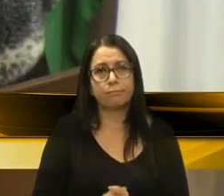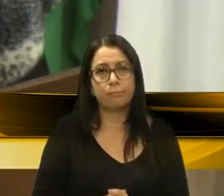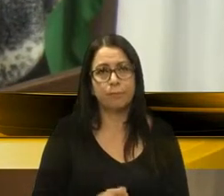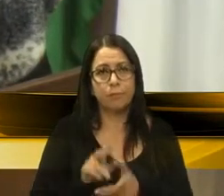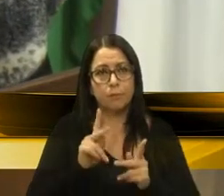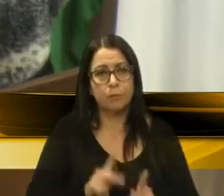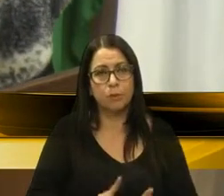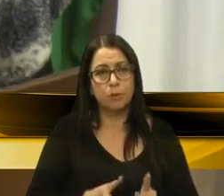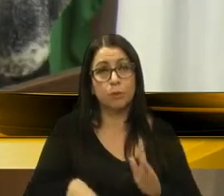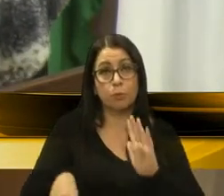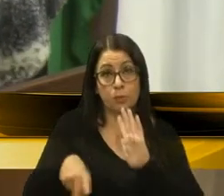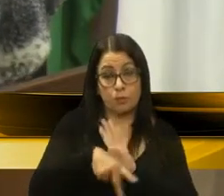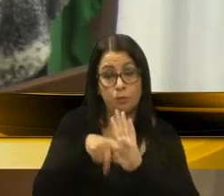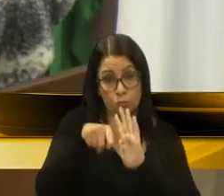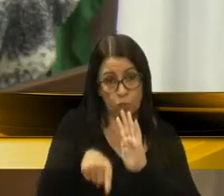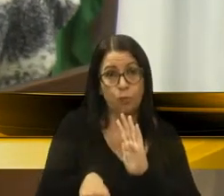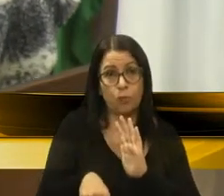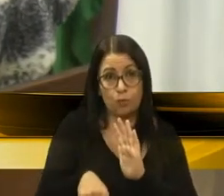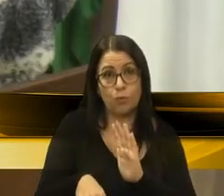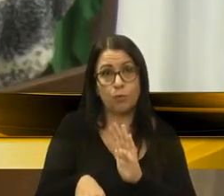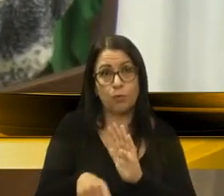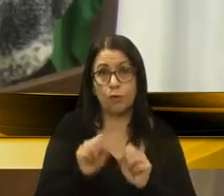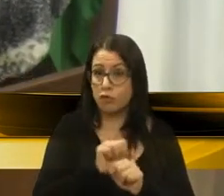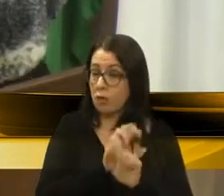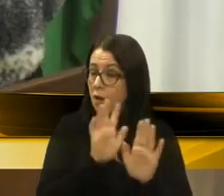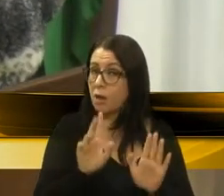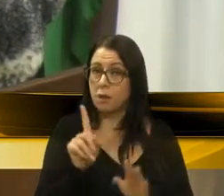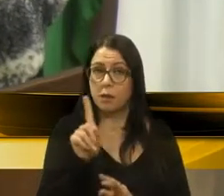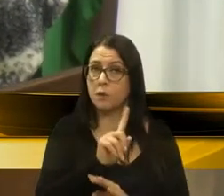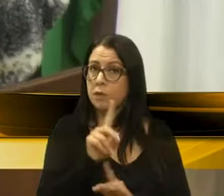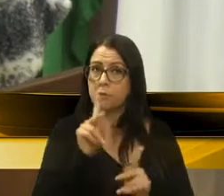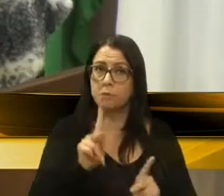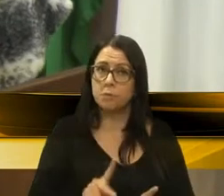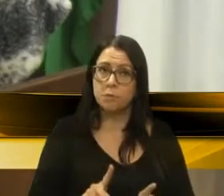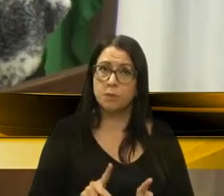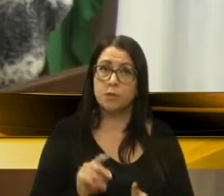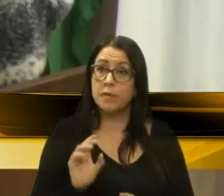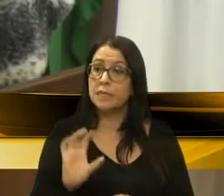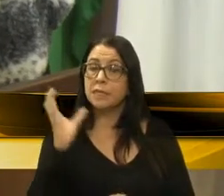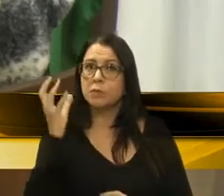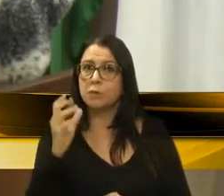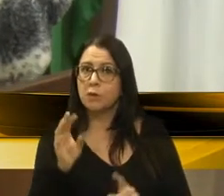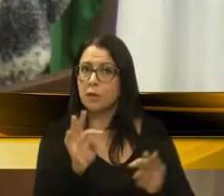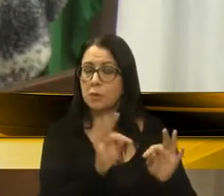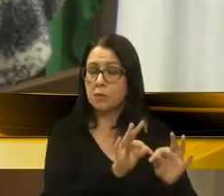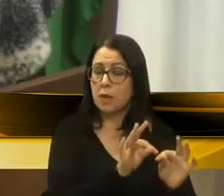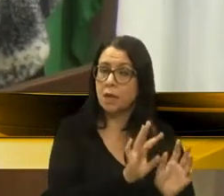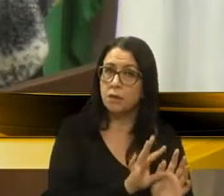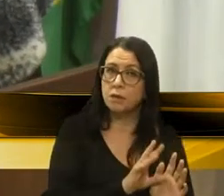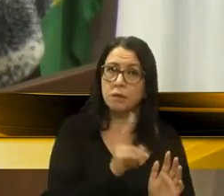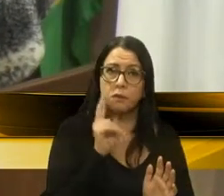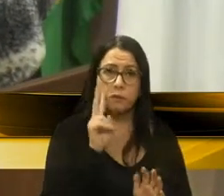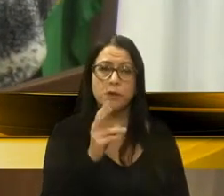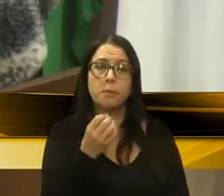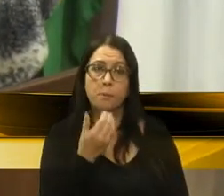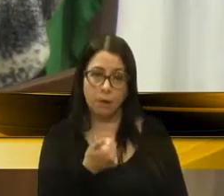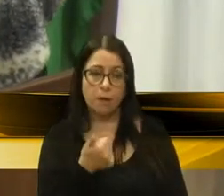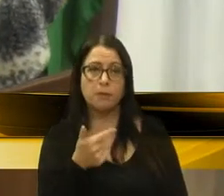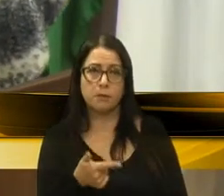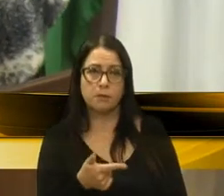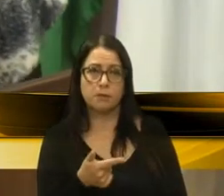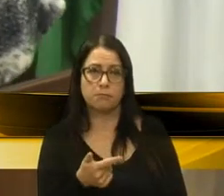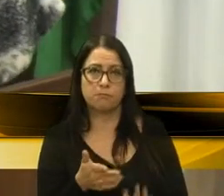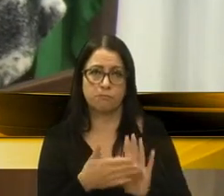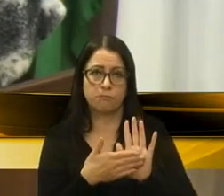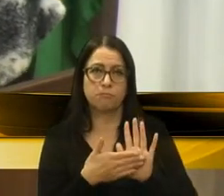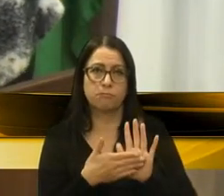pessoal do patrimônio, que, deixo claro, não eram as pessoas decisórias, eram os técnicos, viram com muito bons olhos,